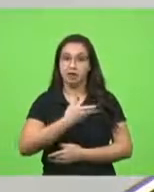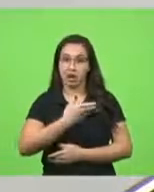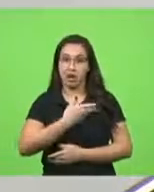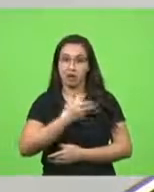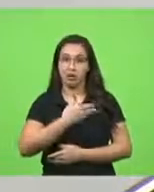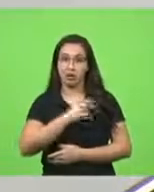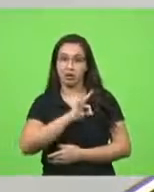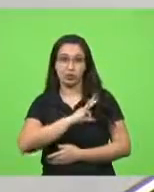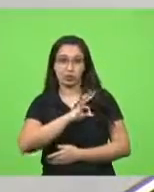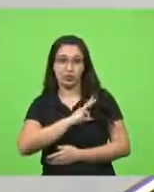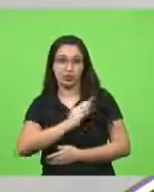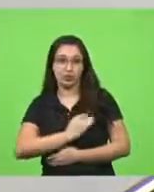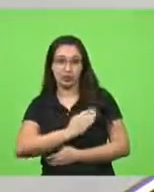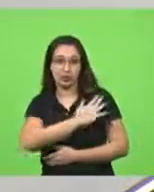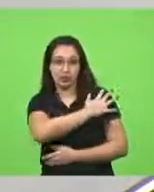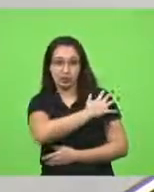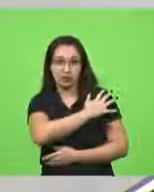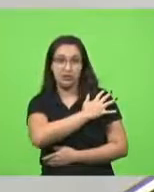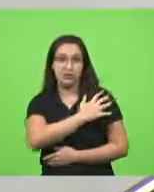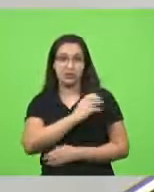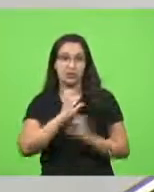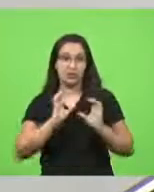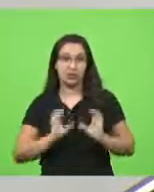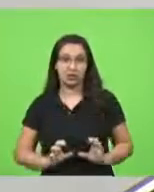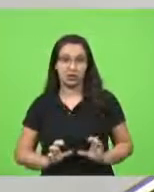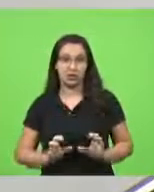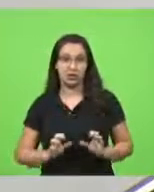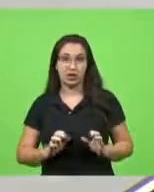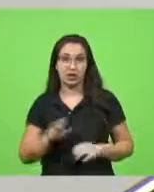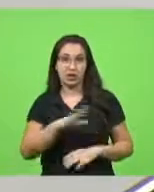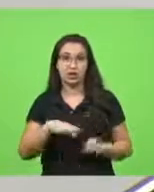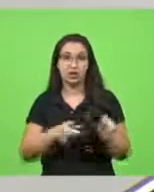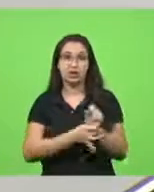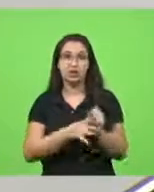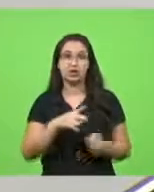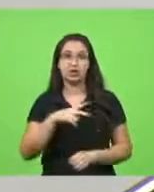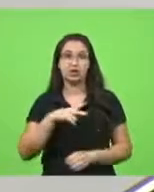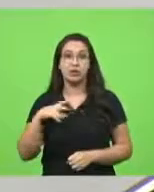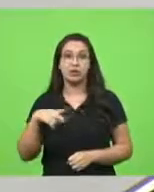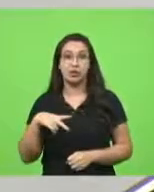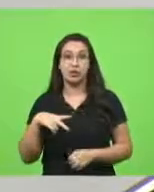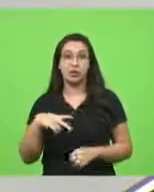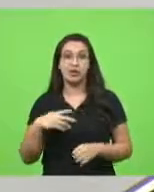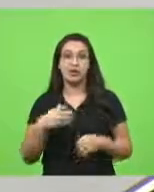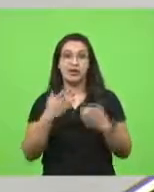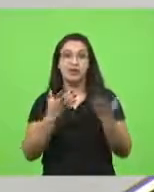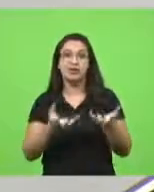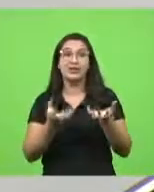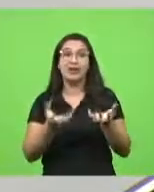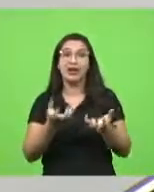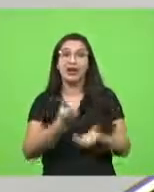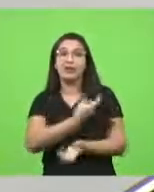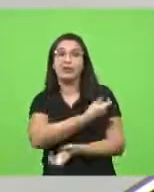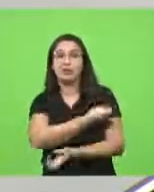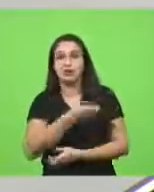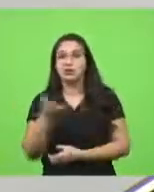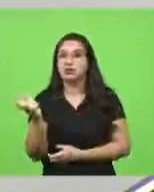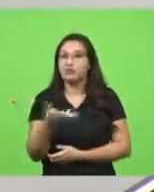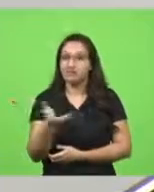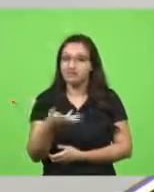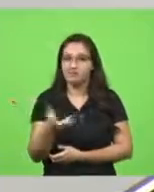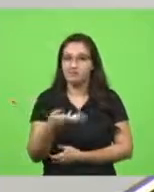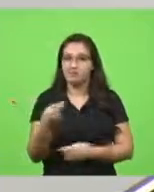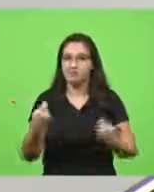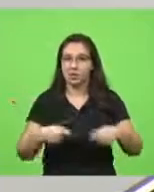da segurança pública, para que a vacinação nesses profissionais seja o mais rápido possível. É um